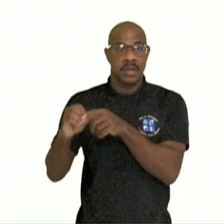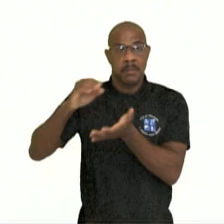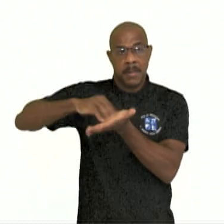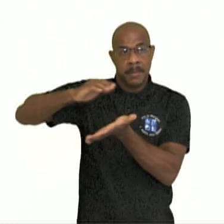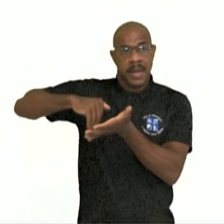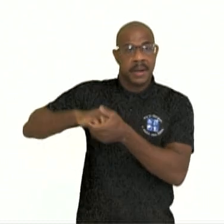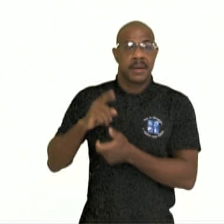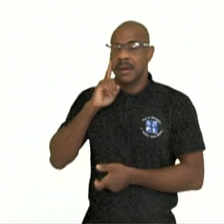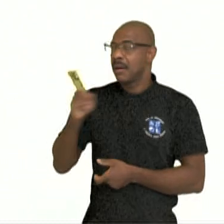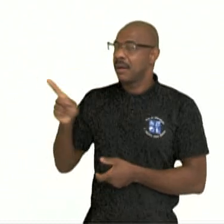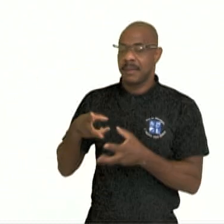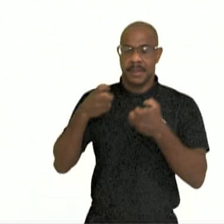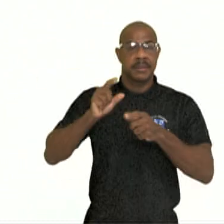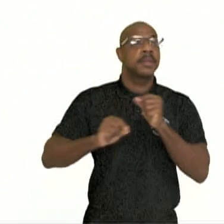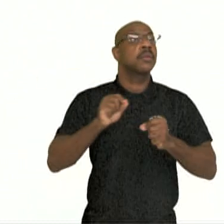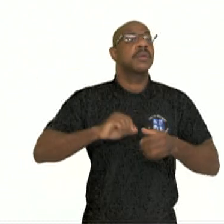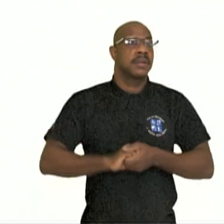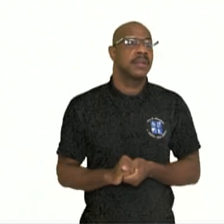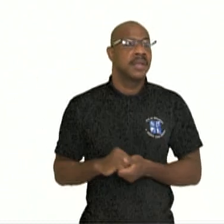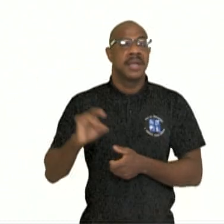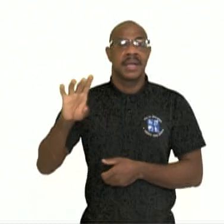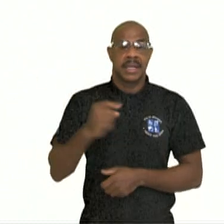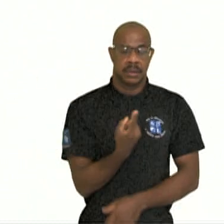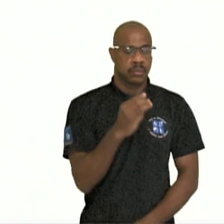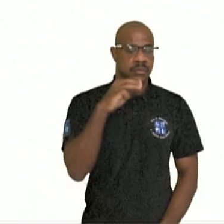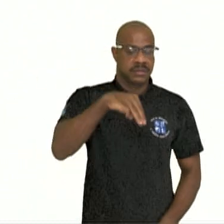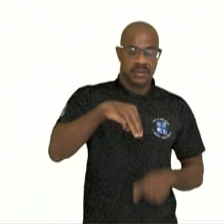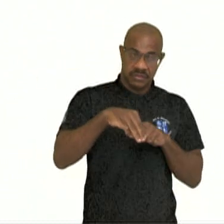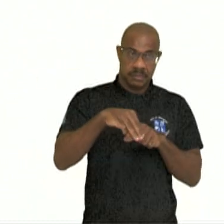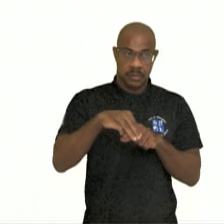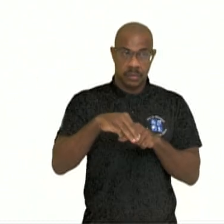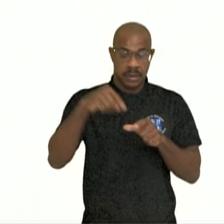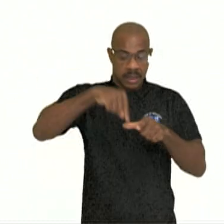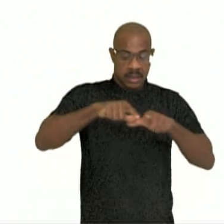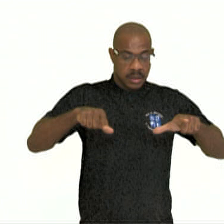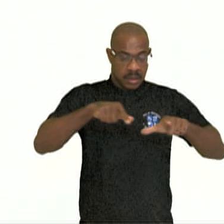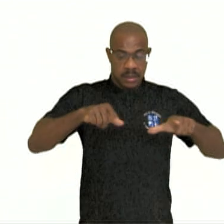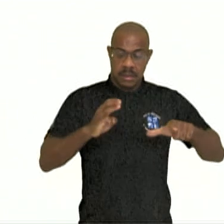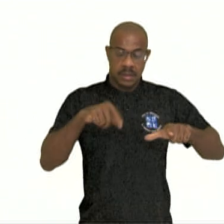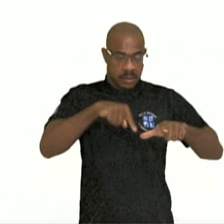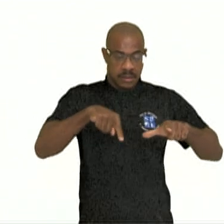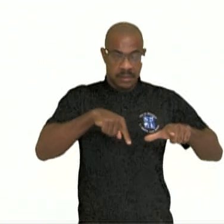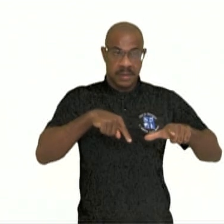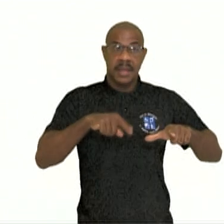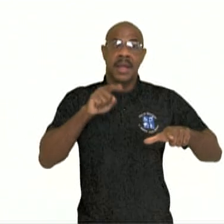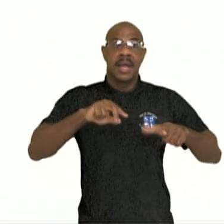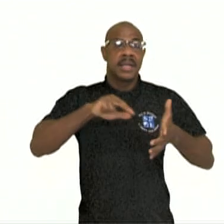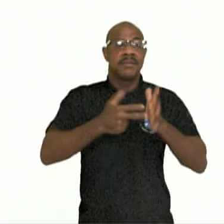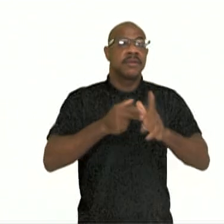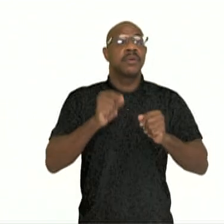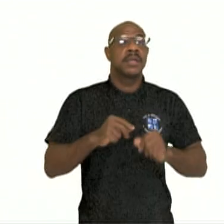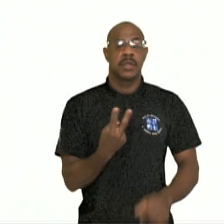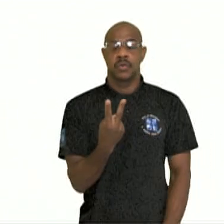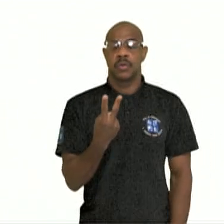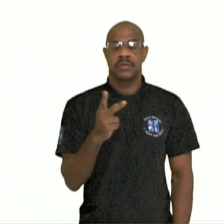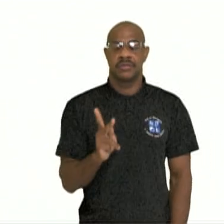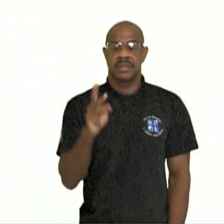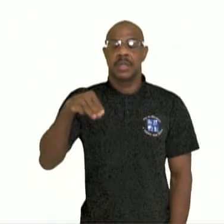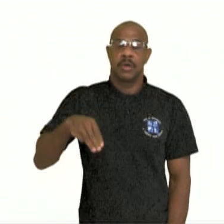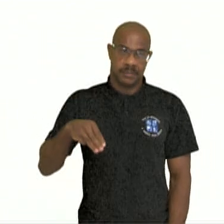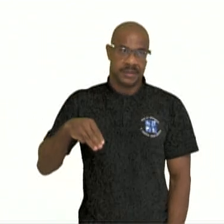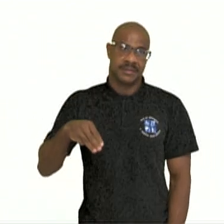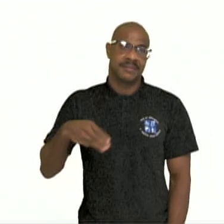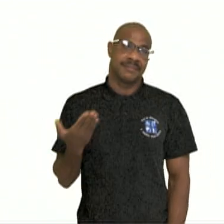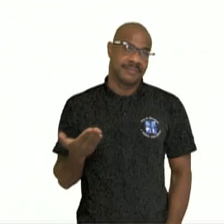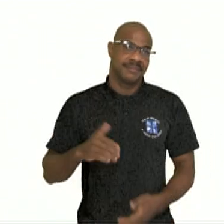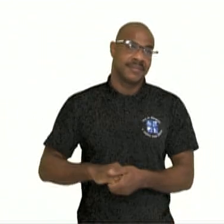vamos perceber que cada 1 centímetro no mapa valem 2 quilômetros na realidade, pois